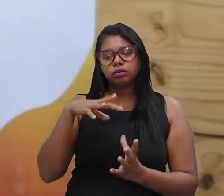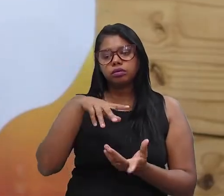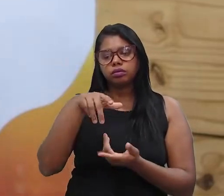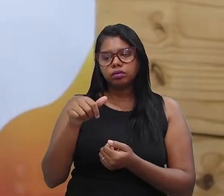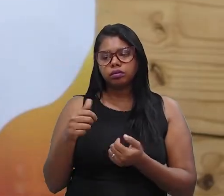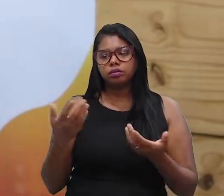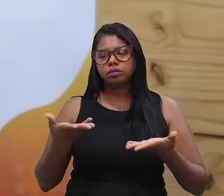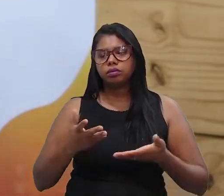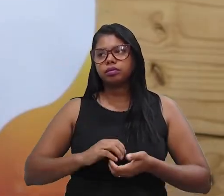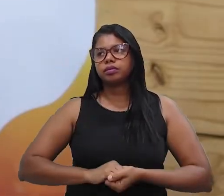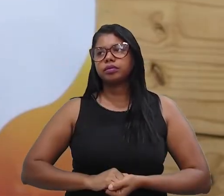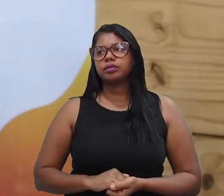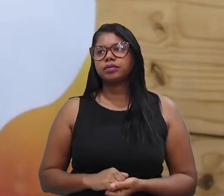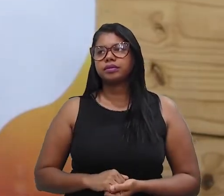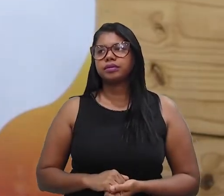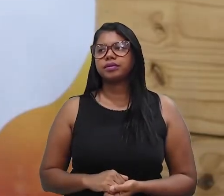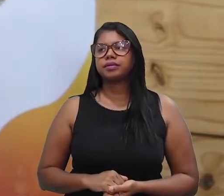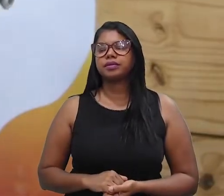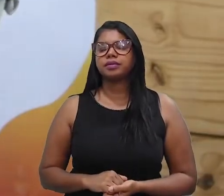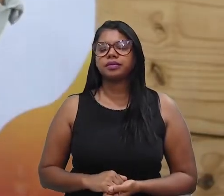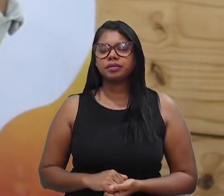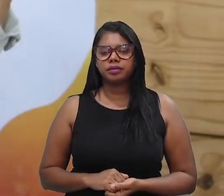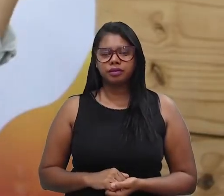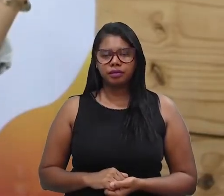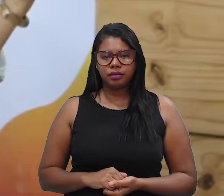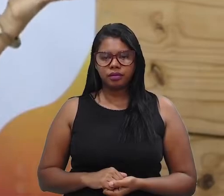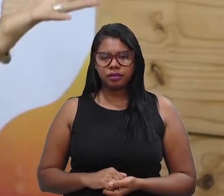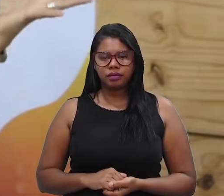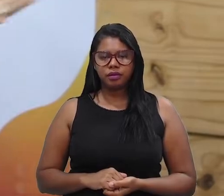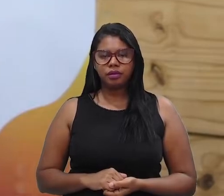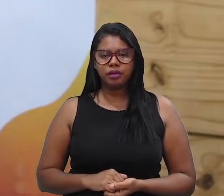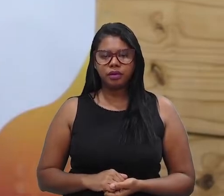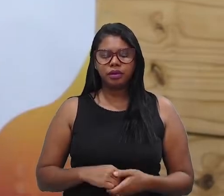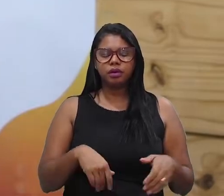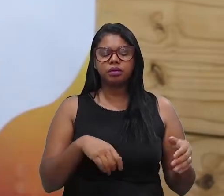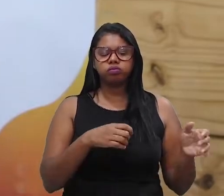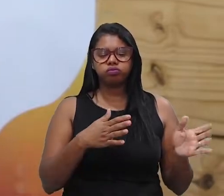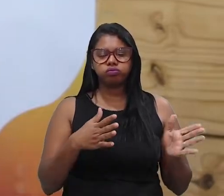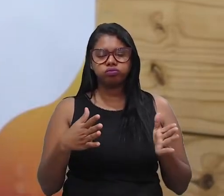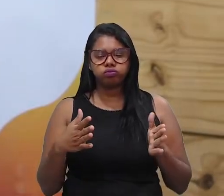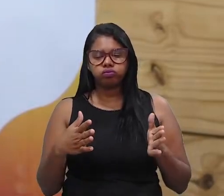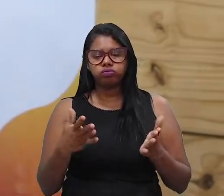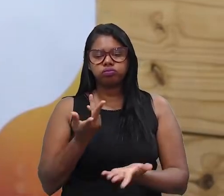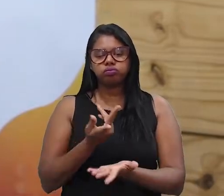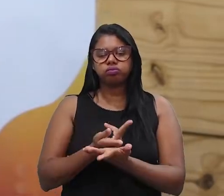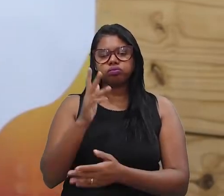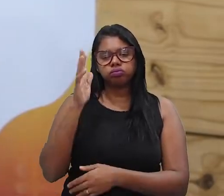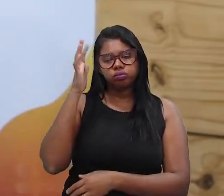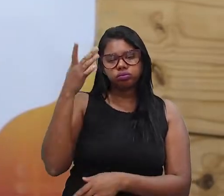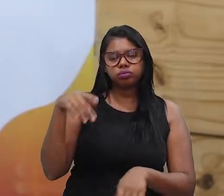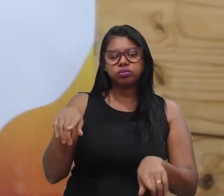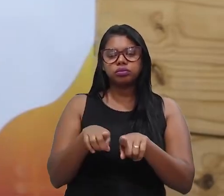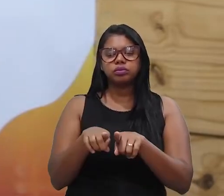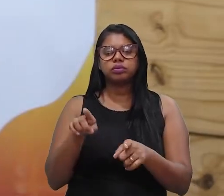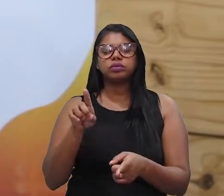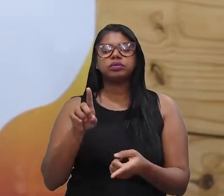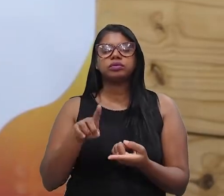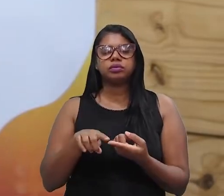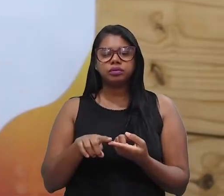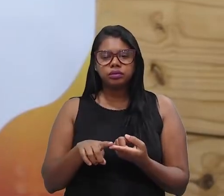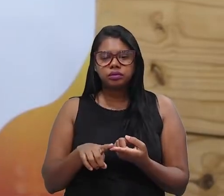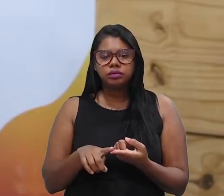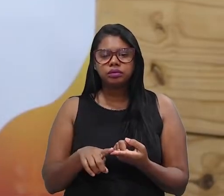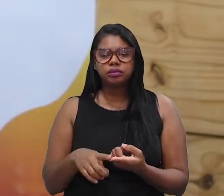clima nesse momento. Isso eclodiu de uma forma abrangente e essas soluções deveriam ser factíveis